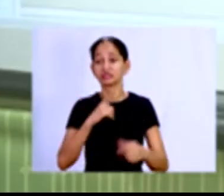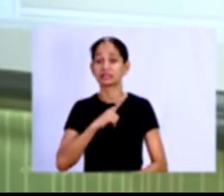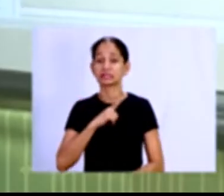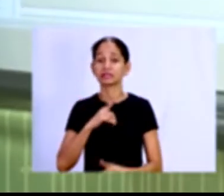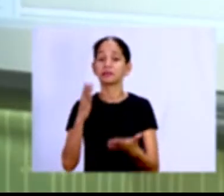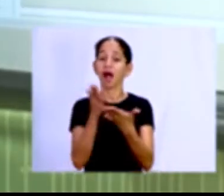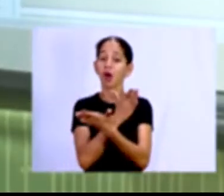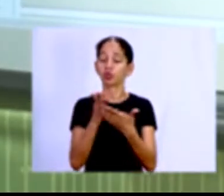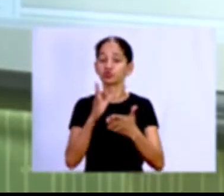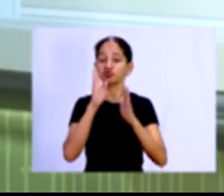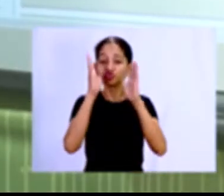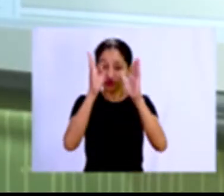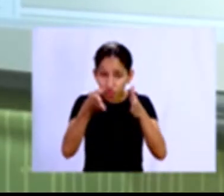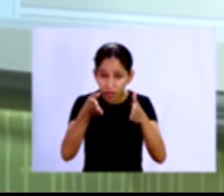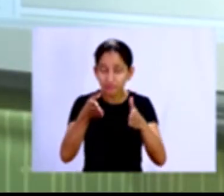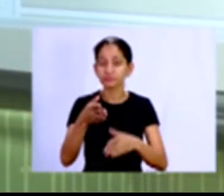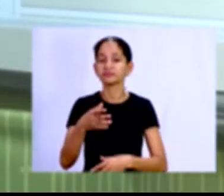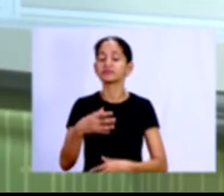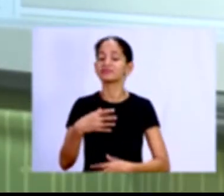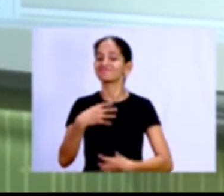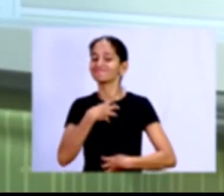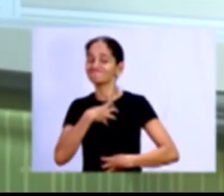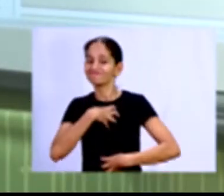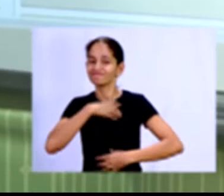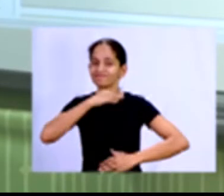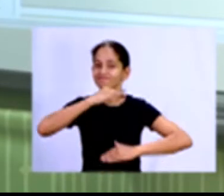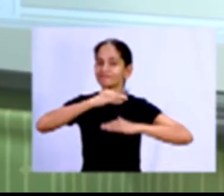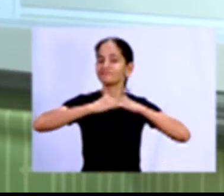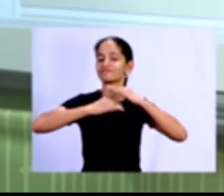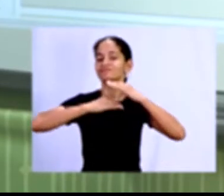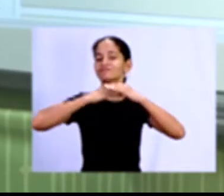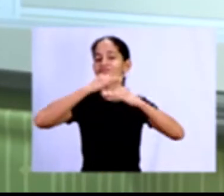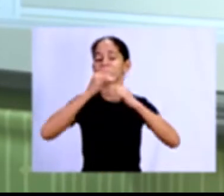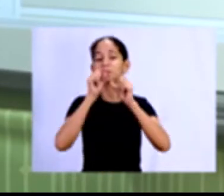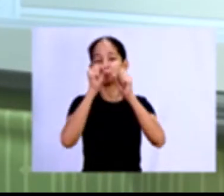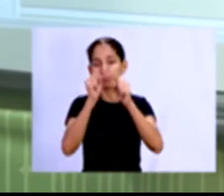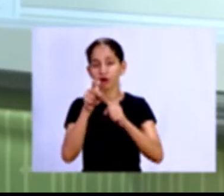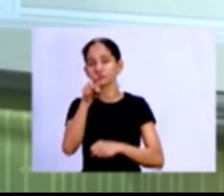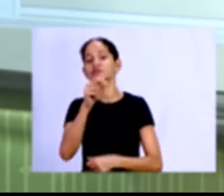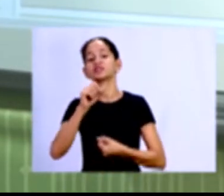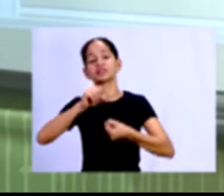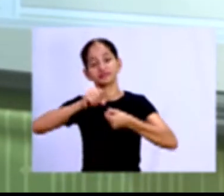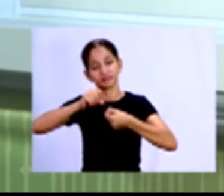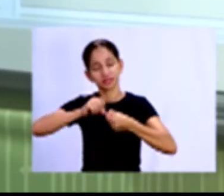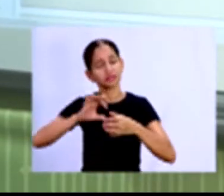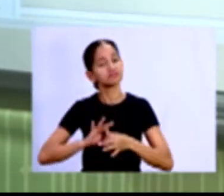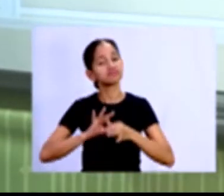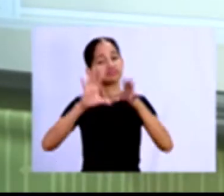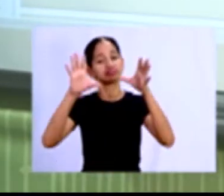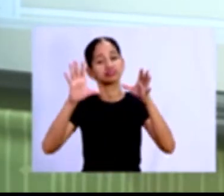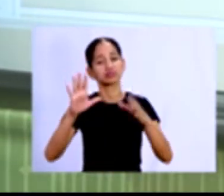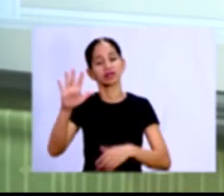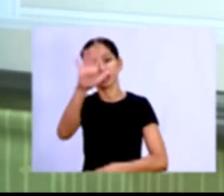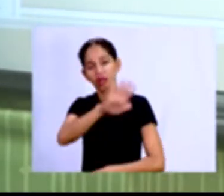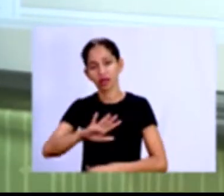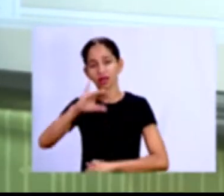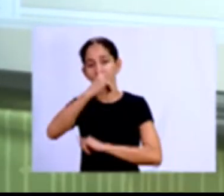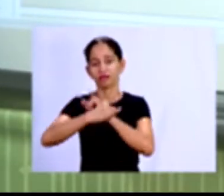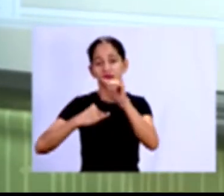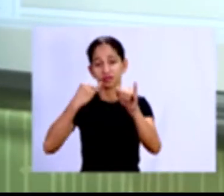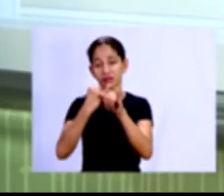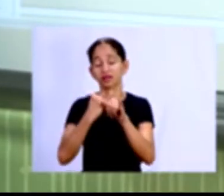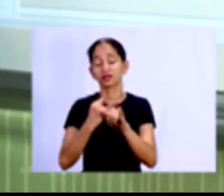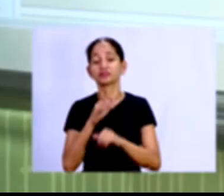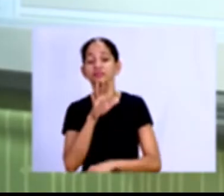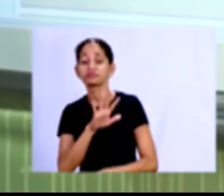esses princípios ou está em construção, você vai poder utilizar com liberdade as redes sociais. O que são